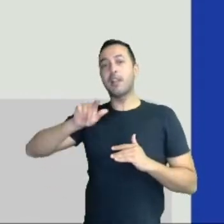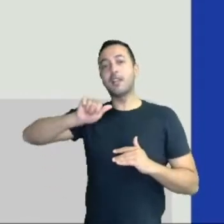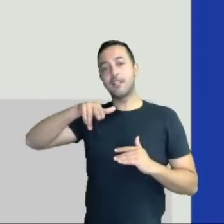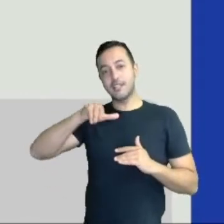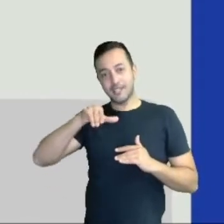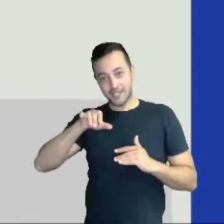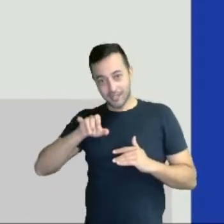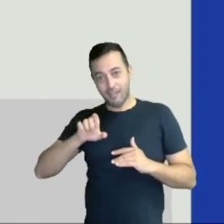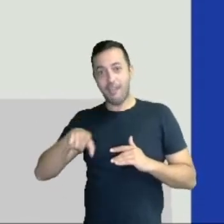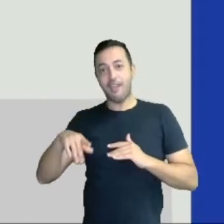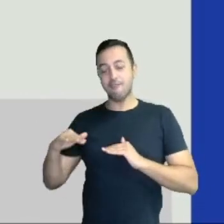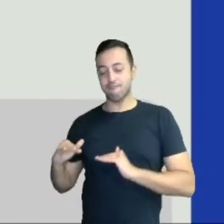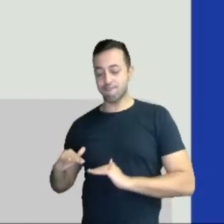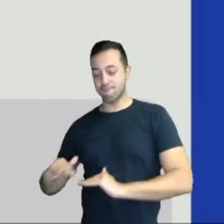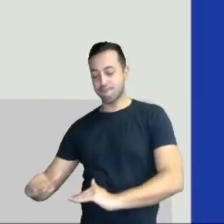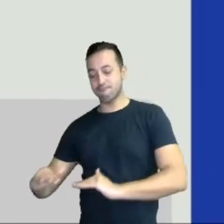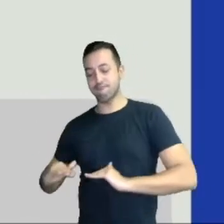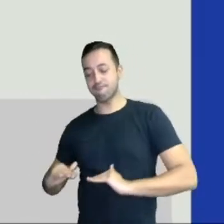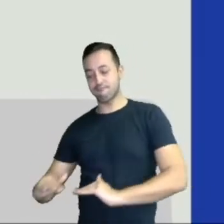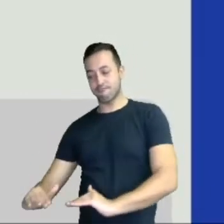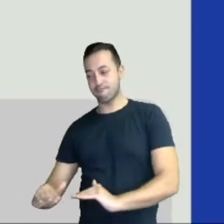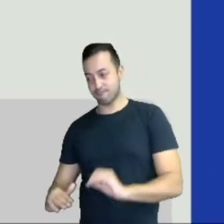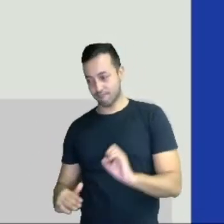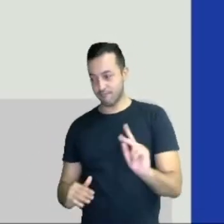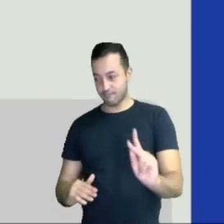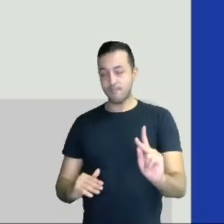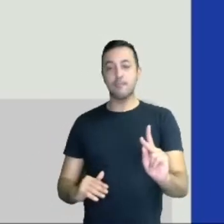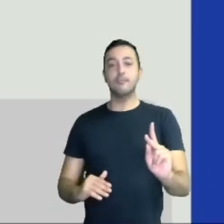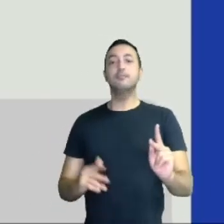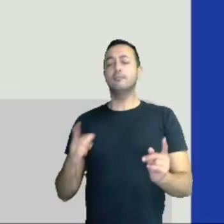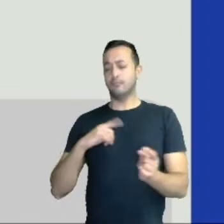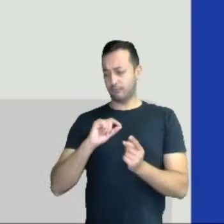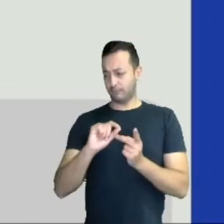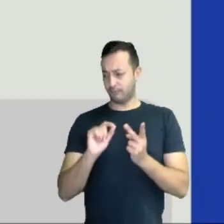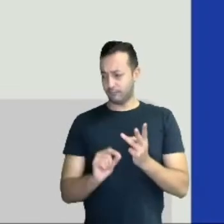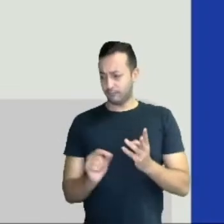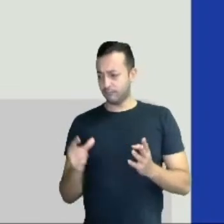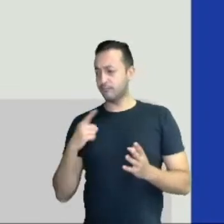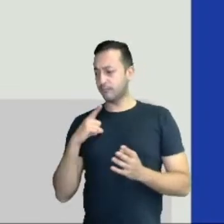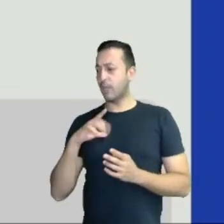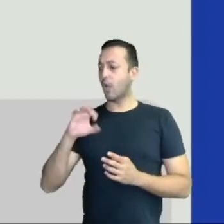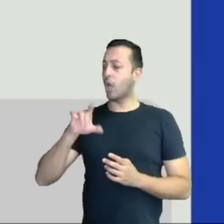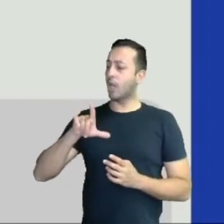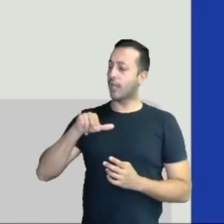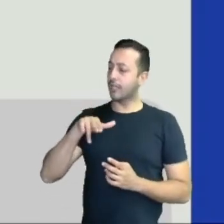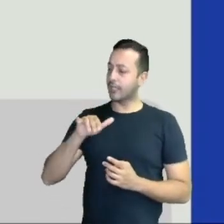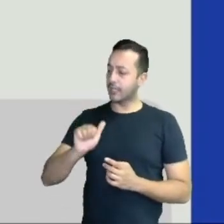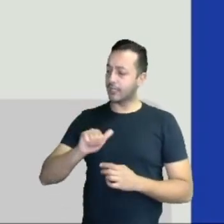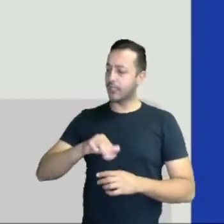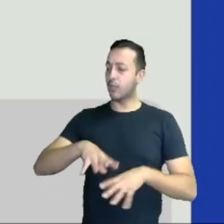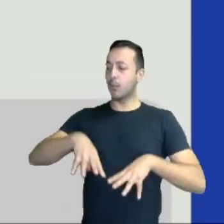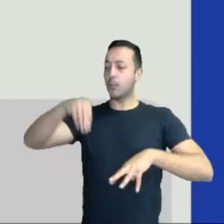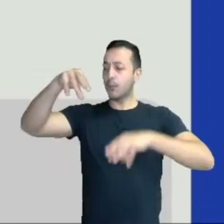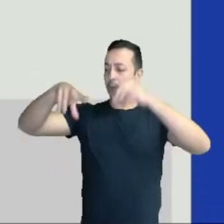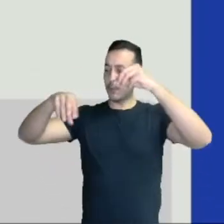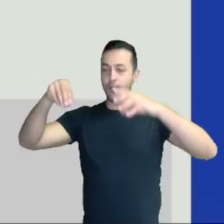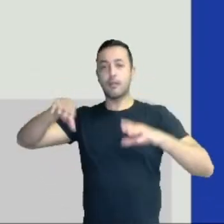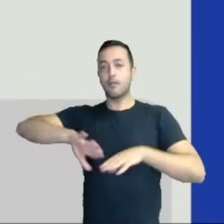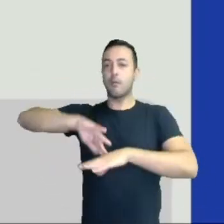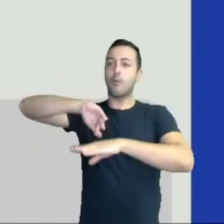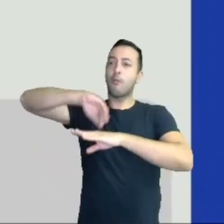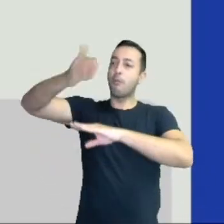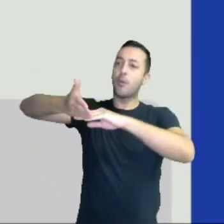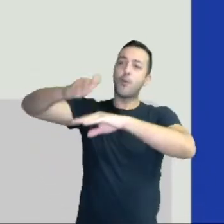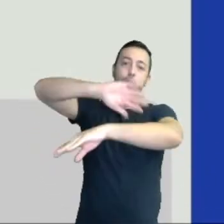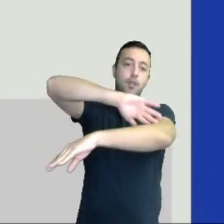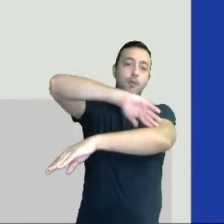bem rasteiro, tá bom? Ok? E aí tem outros aqui, ó, tem colina, tem serra. A reunião de muitas